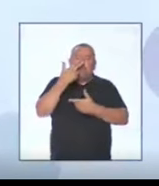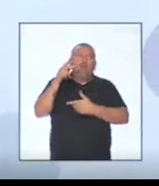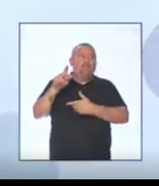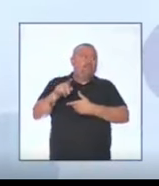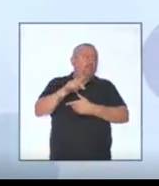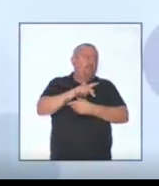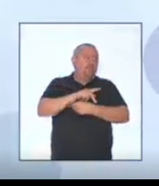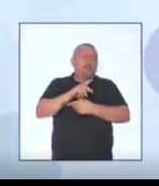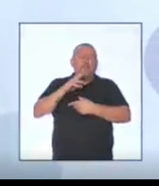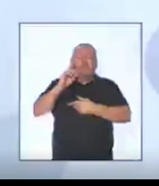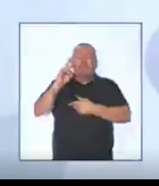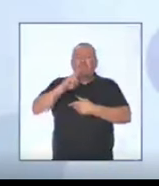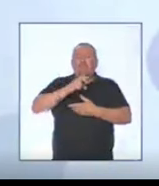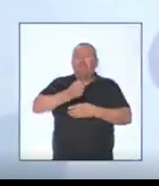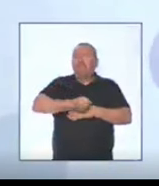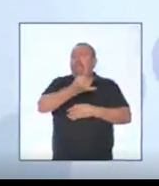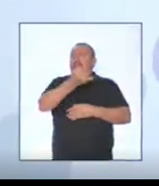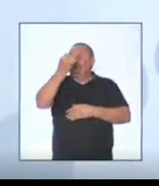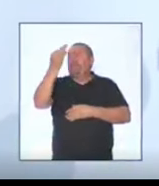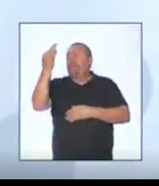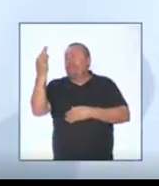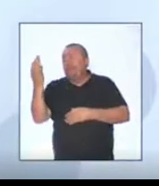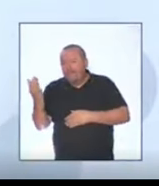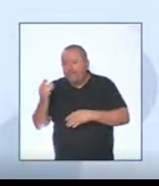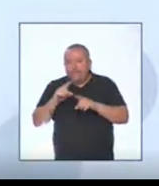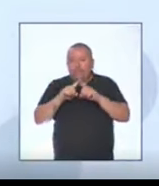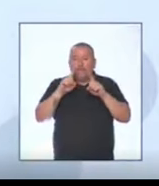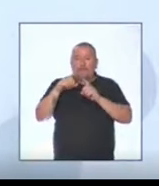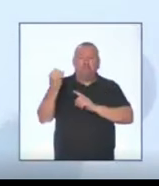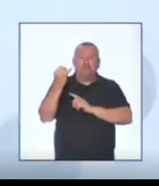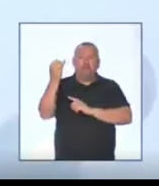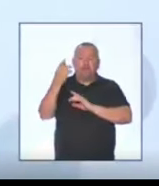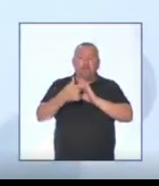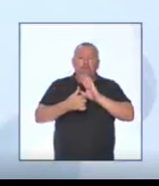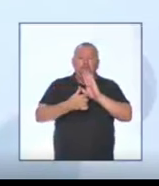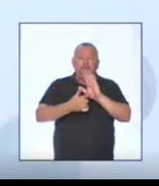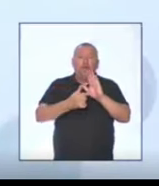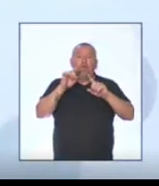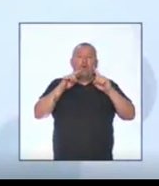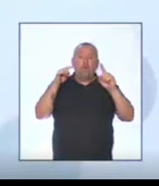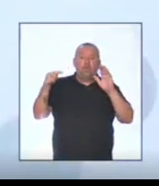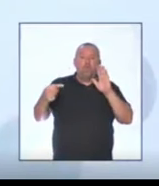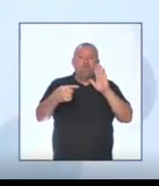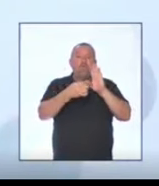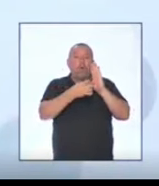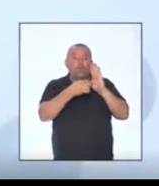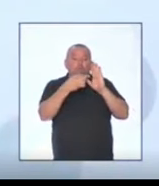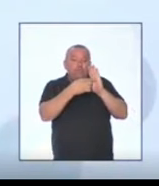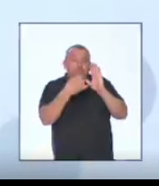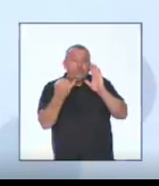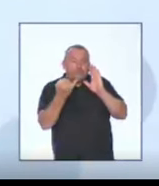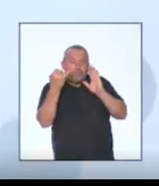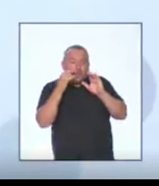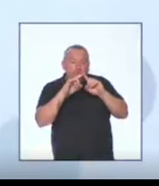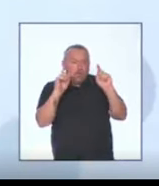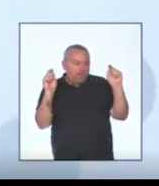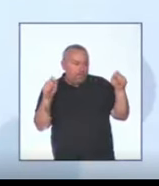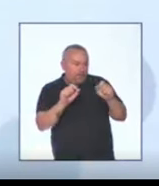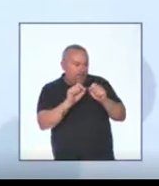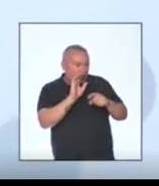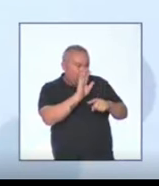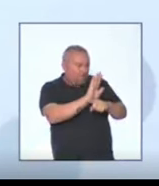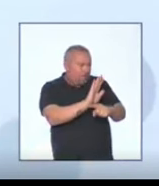professora, isso a gente já viu várias vezes, mas é importante a gente ressaltar quais são os pontos e o que que a gente pode fazer para ajudar o